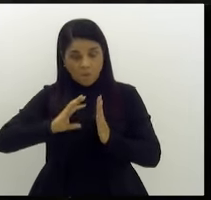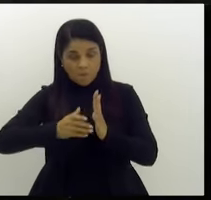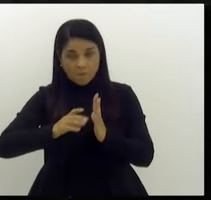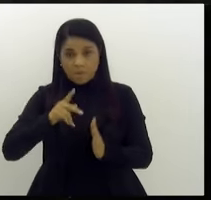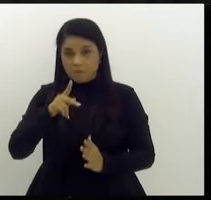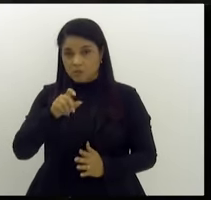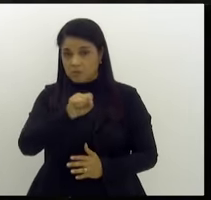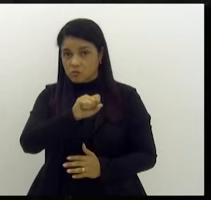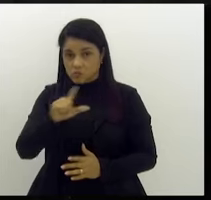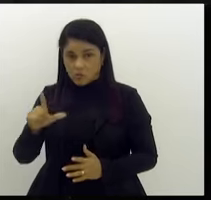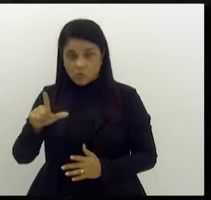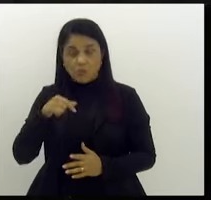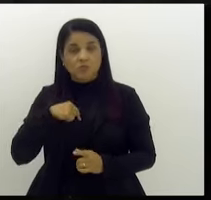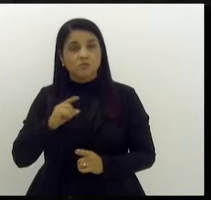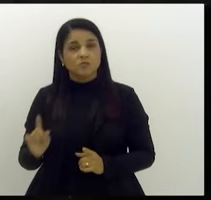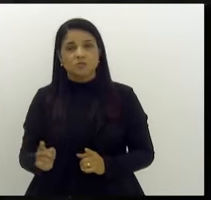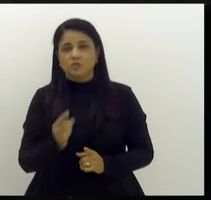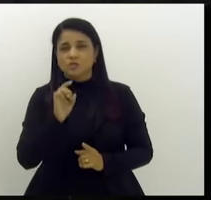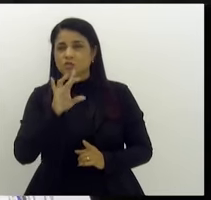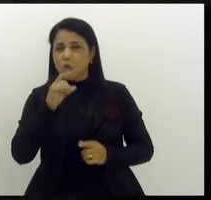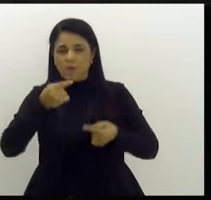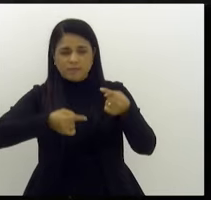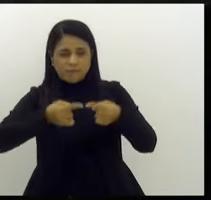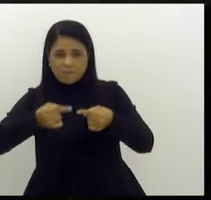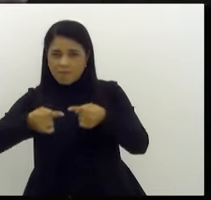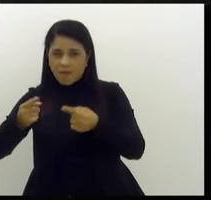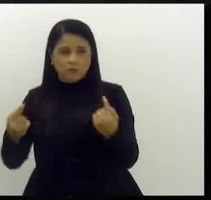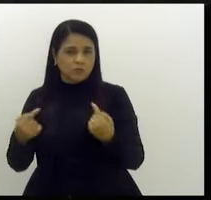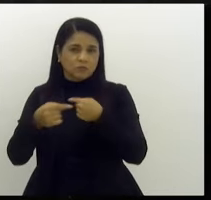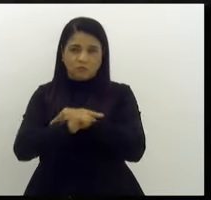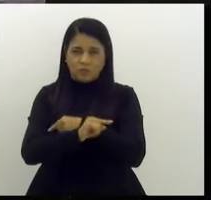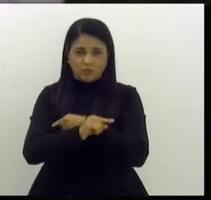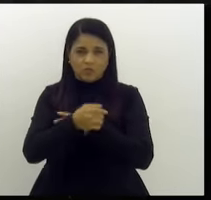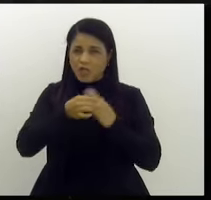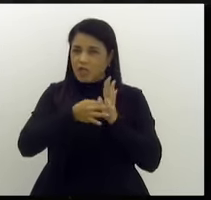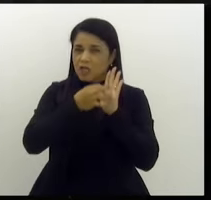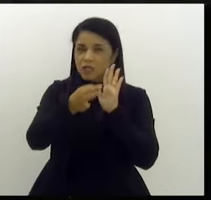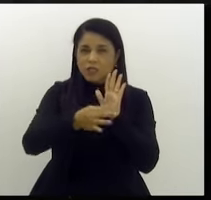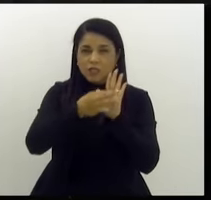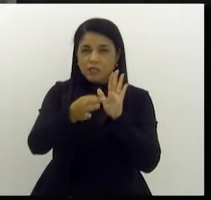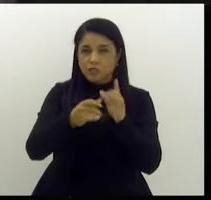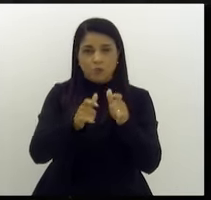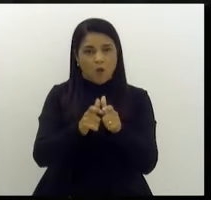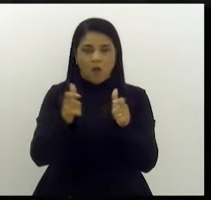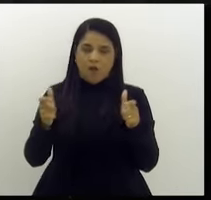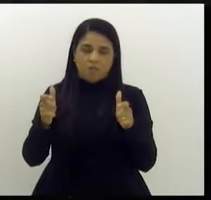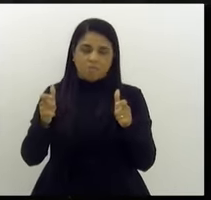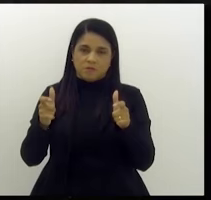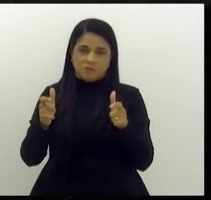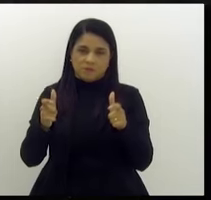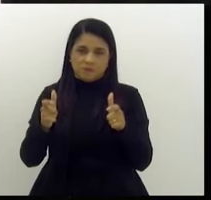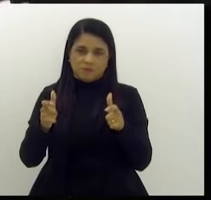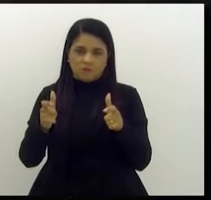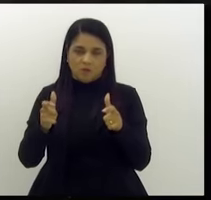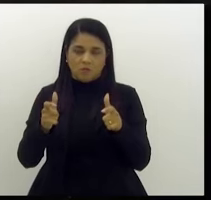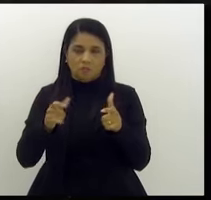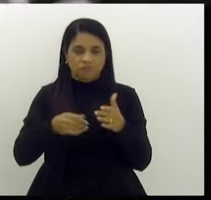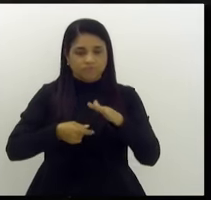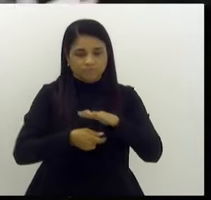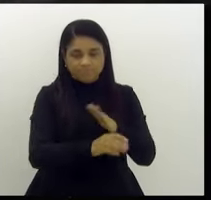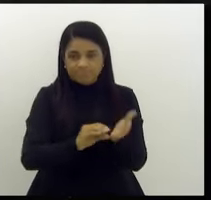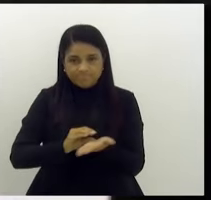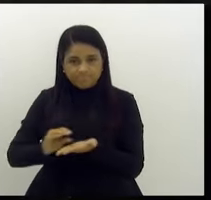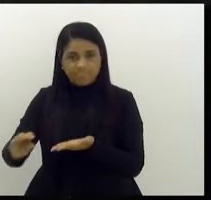pessol não tem apenas debates contrários e críticos à ampliação das da da possibilidade de